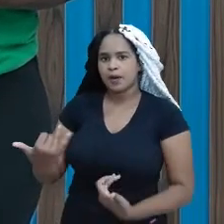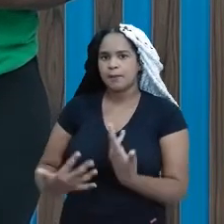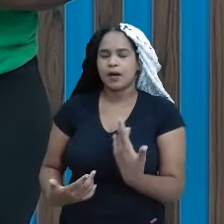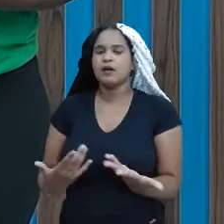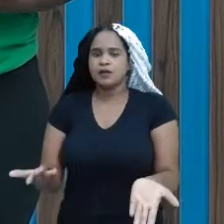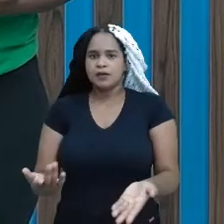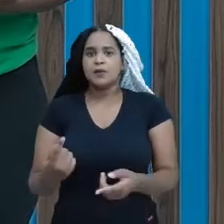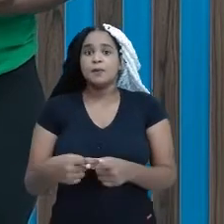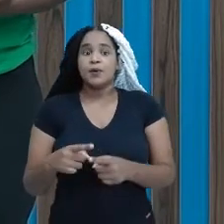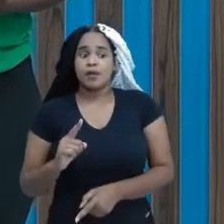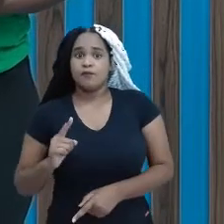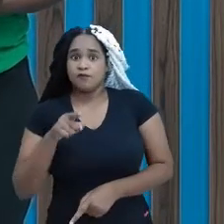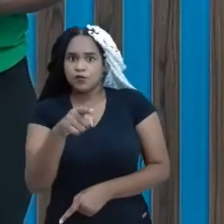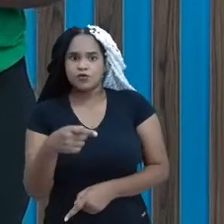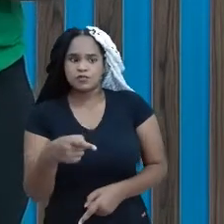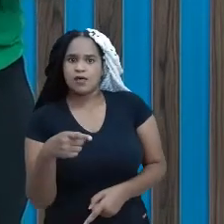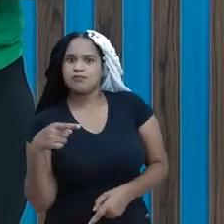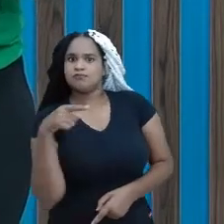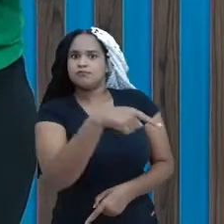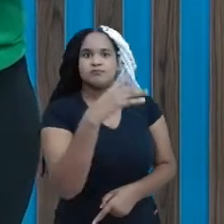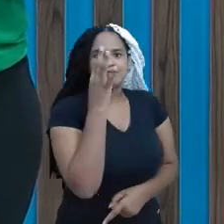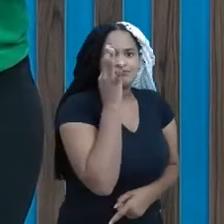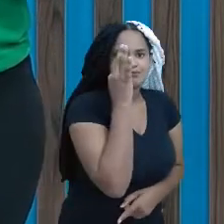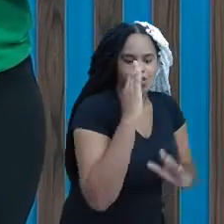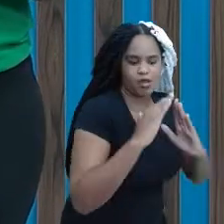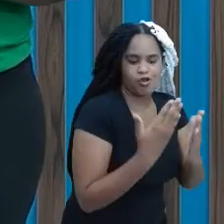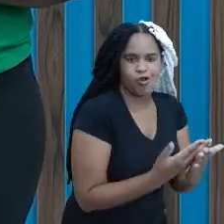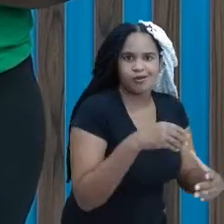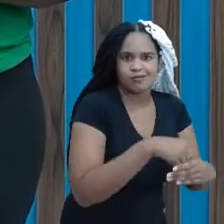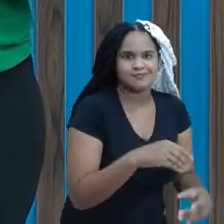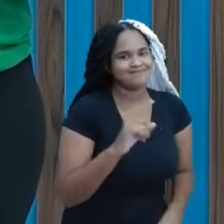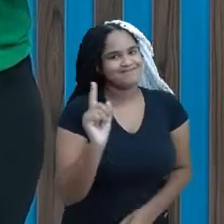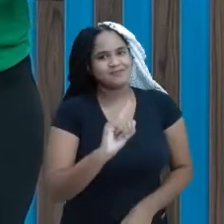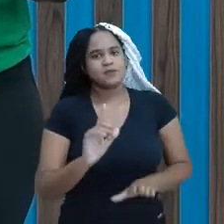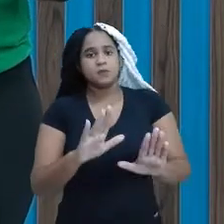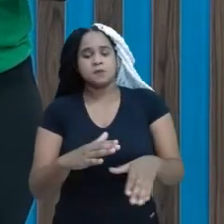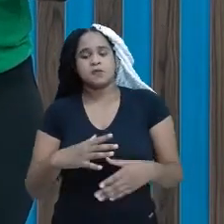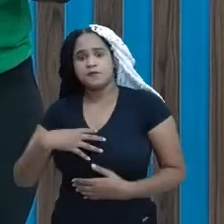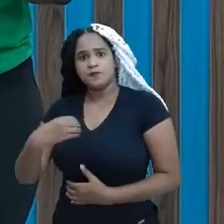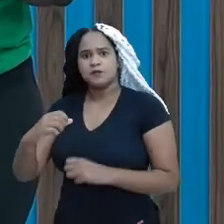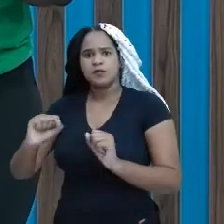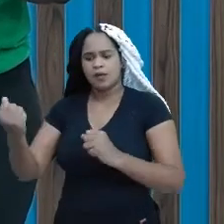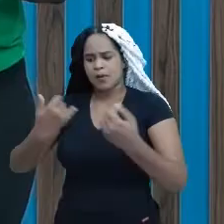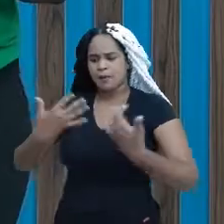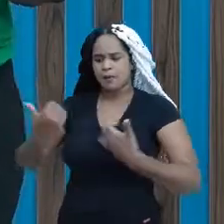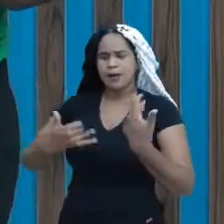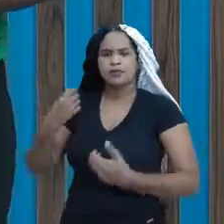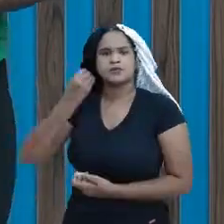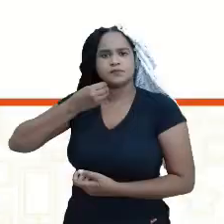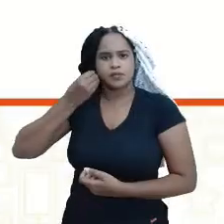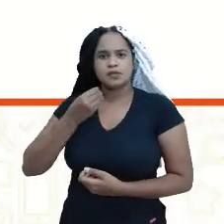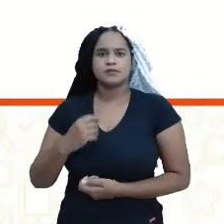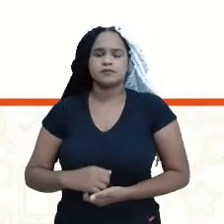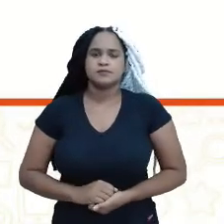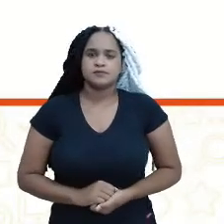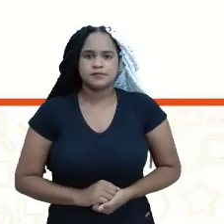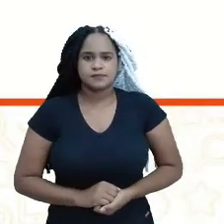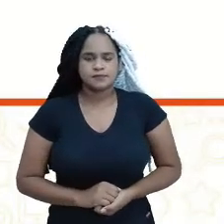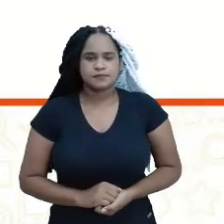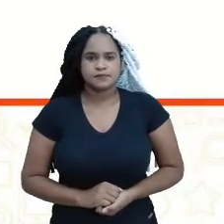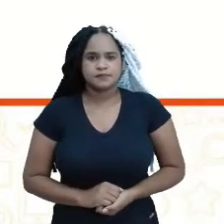você não está presente, mas ele pode trazer essa vivência e compartilhar com você.